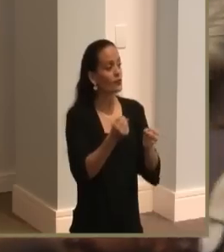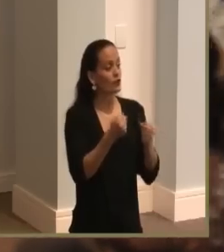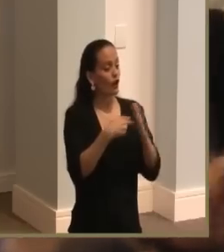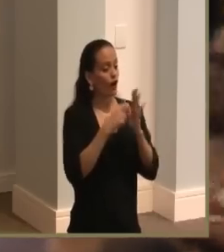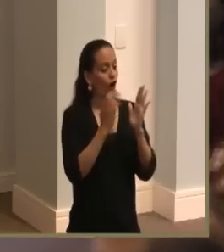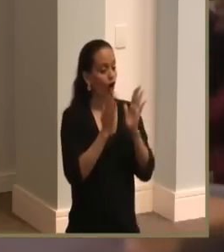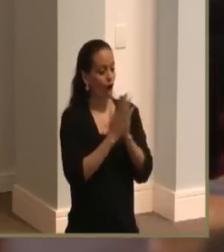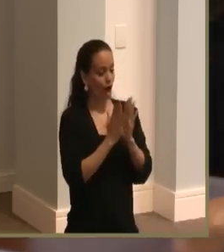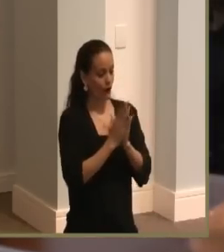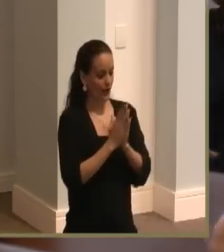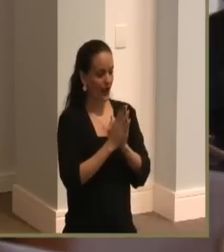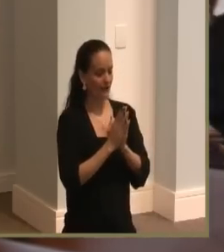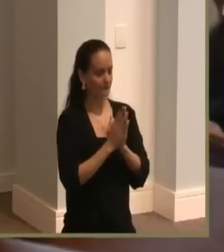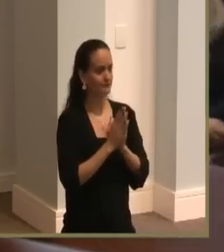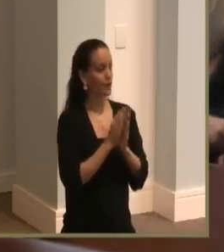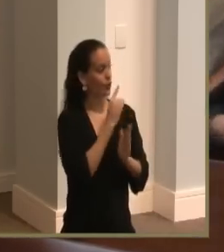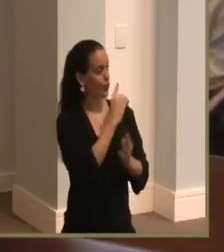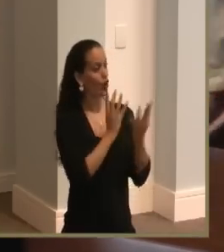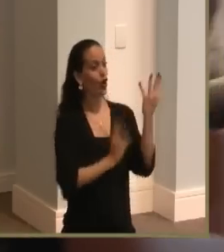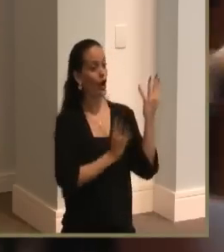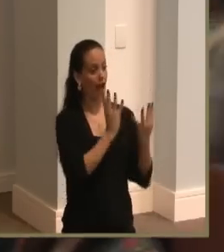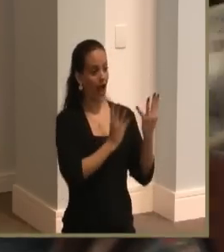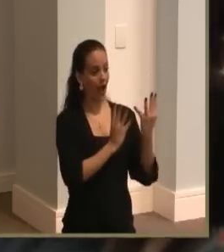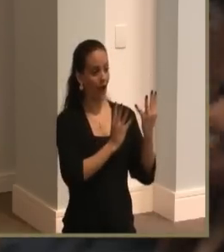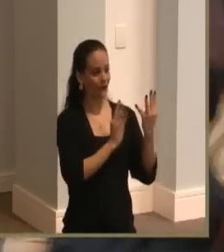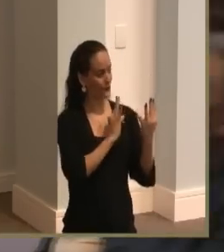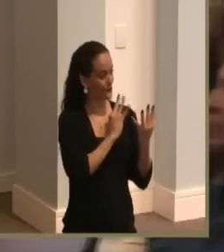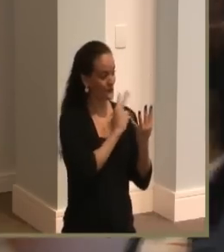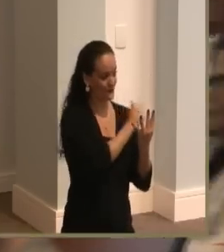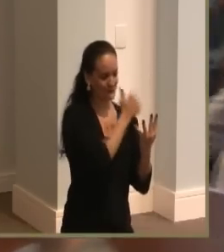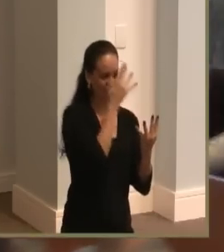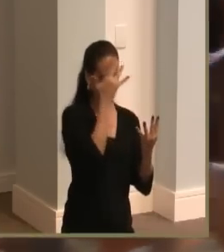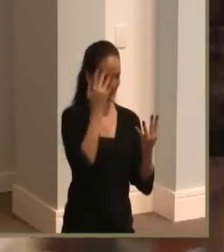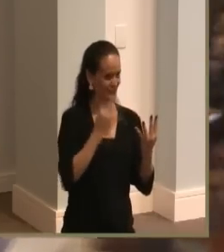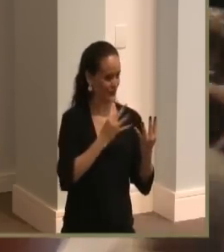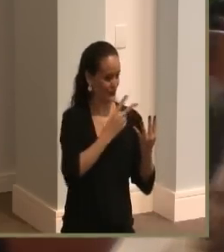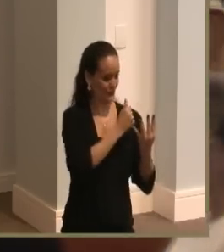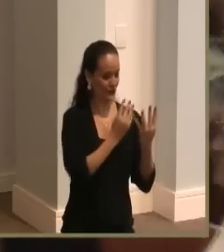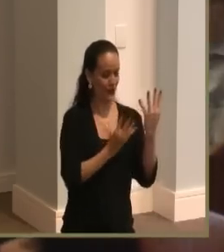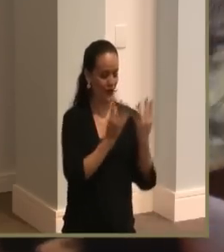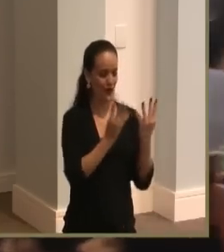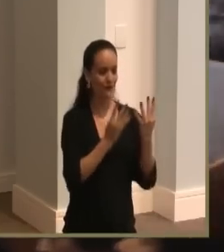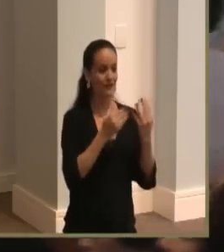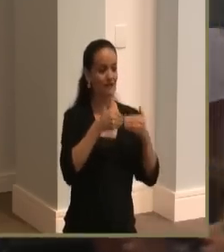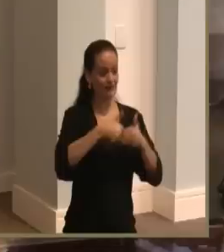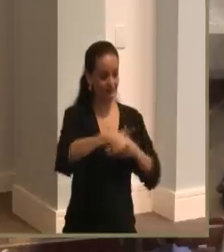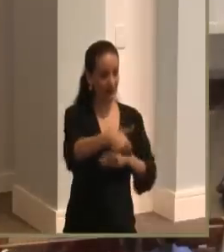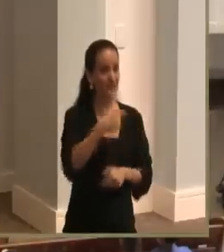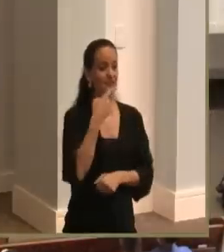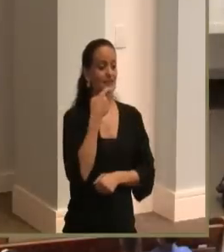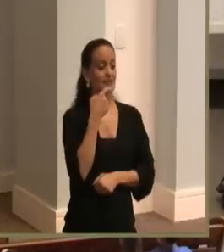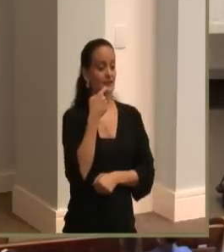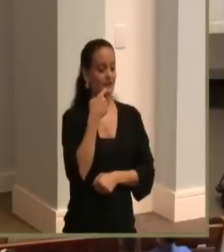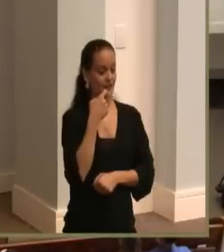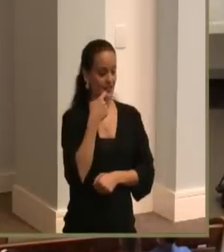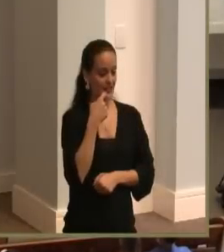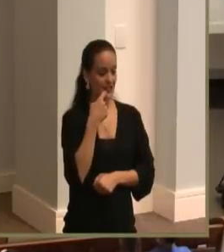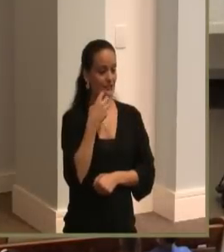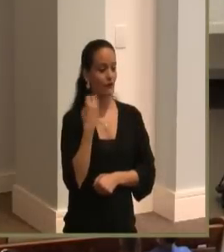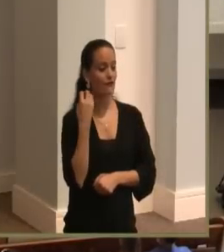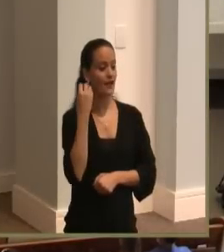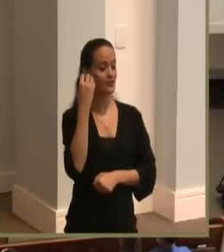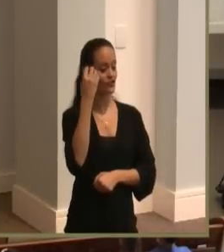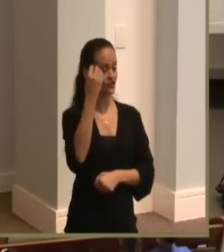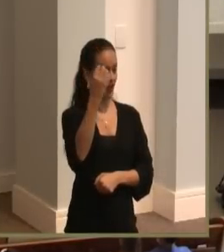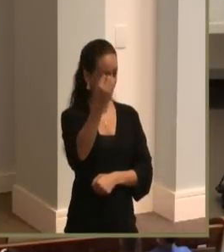do nosso coro Reunidos. Nós teremos na próxima sexta-feira a saída deste coro, eles estarão indo à primeira igreja